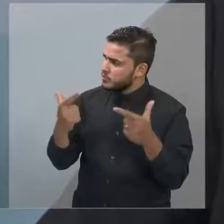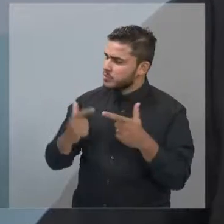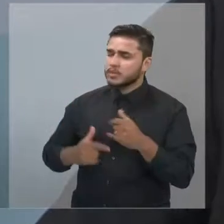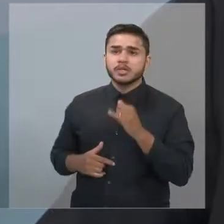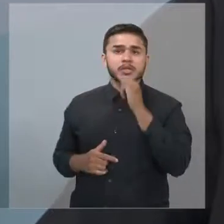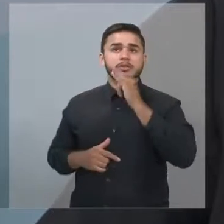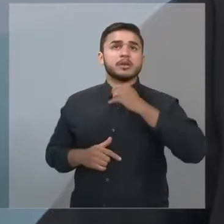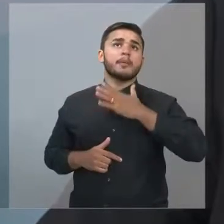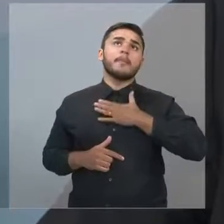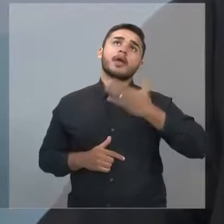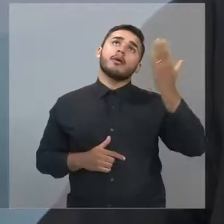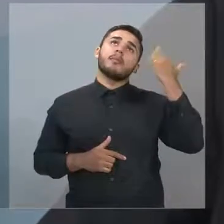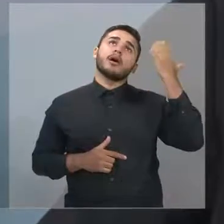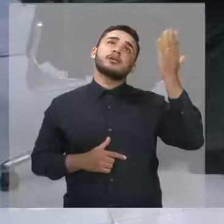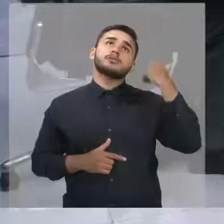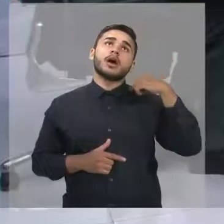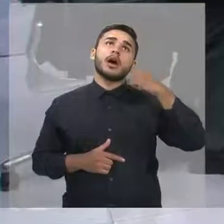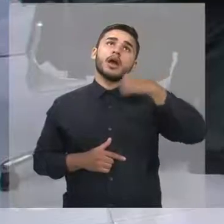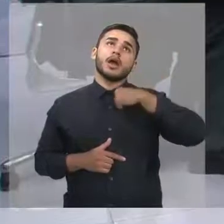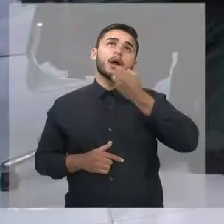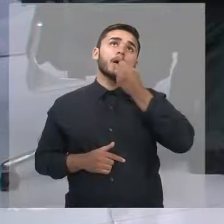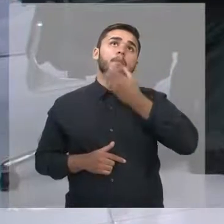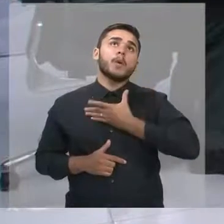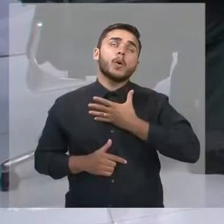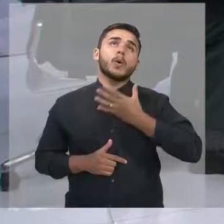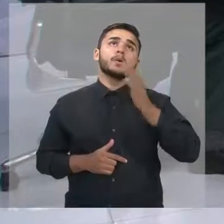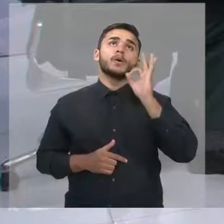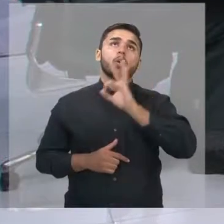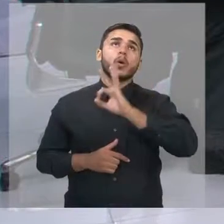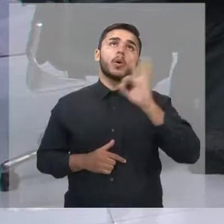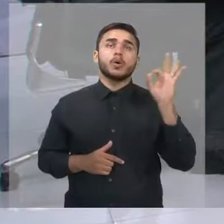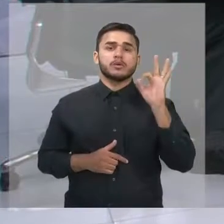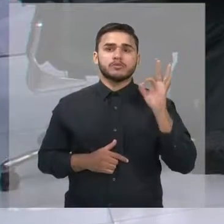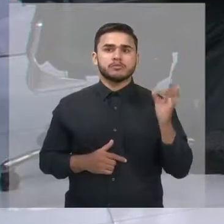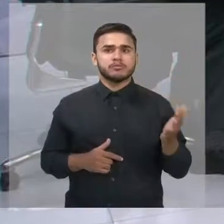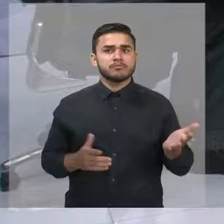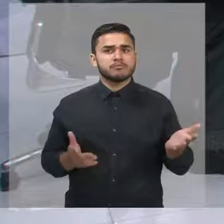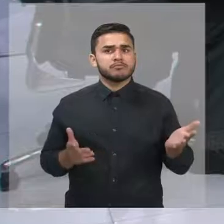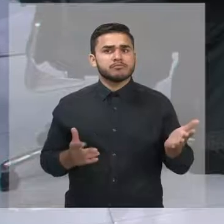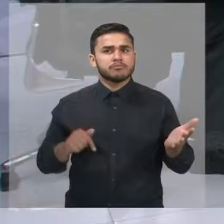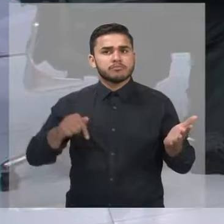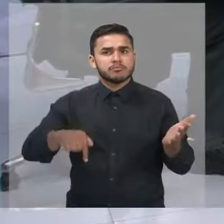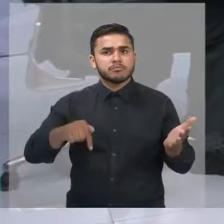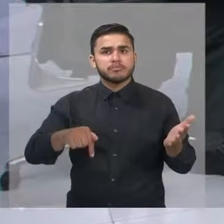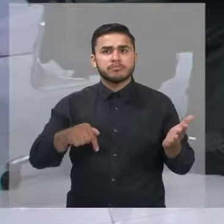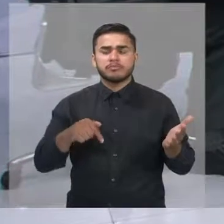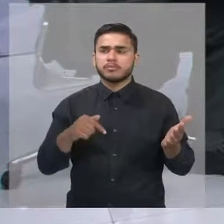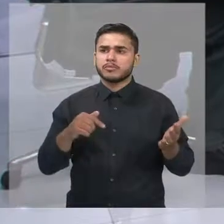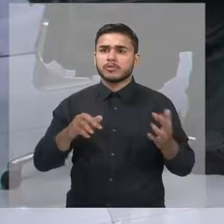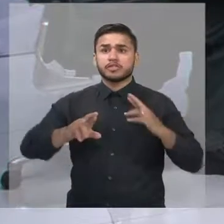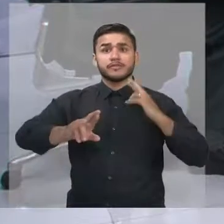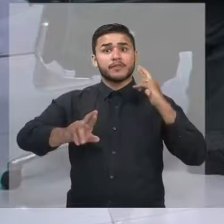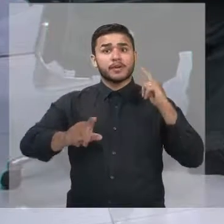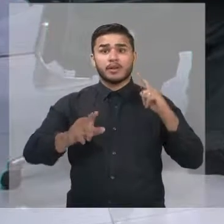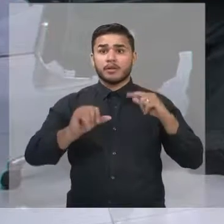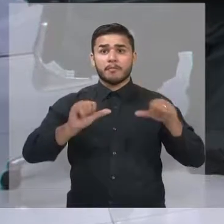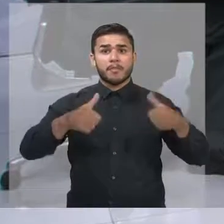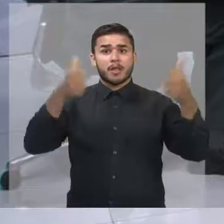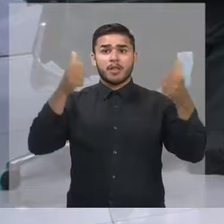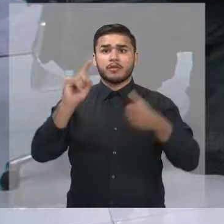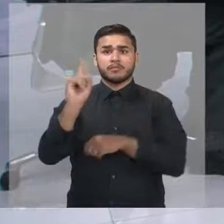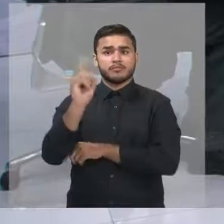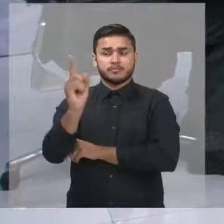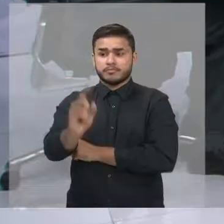acaso a gente ouve as frases, no meu tempo, né? Como se aquele tempo fosse um tempo melhor. Ele era um tempo diferente,